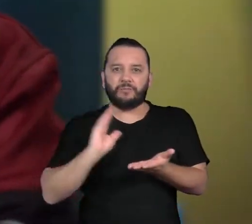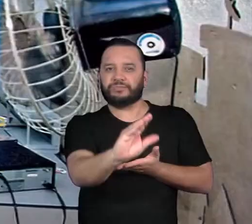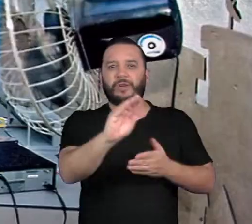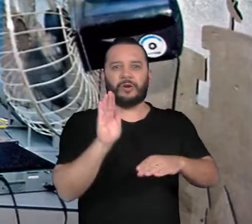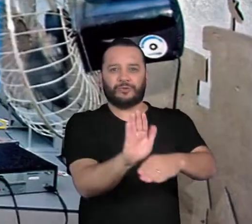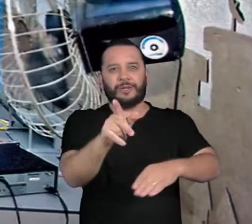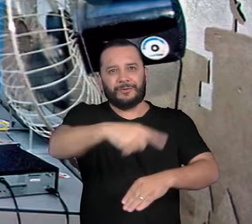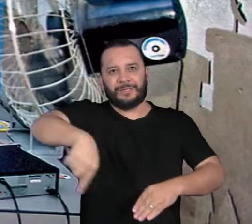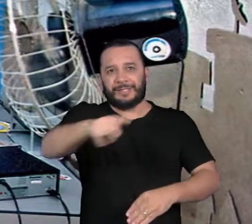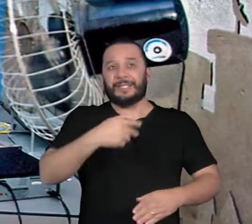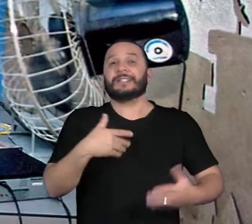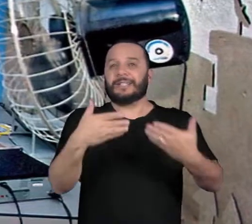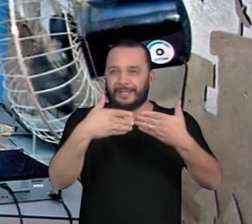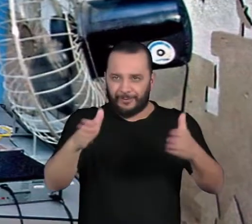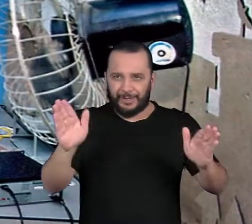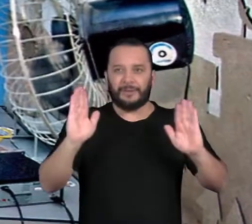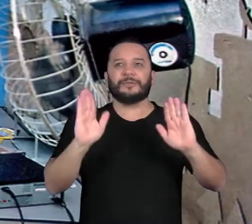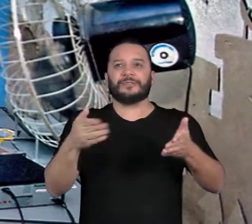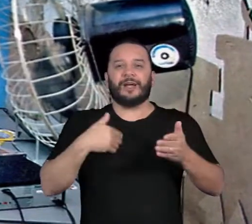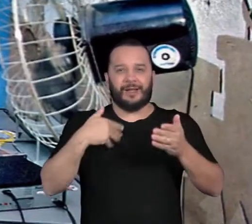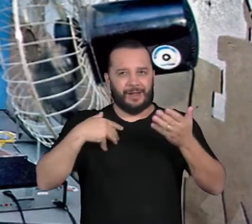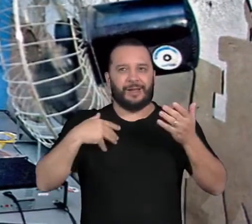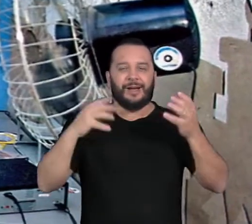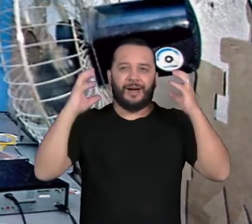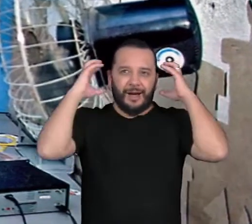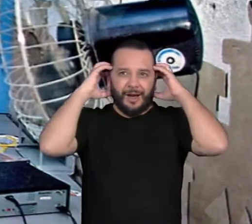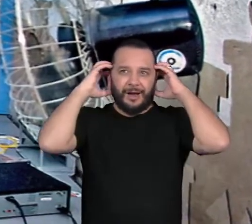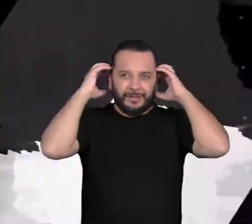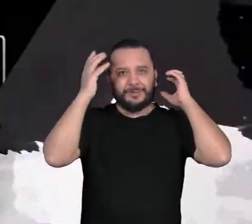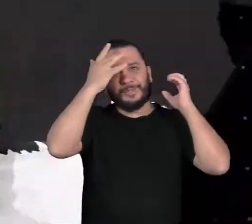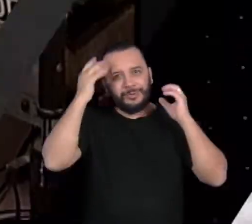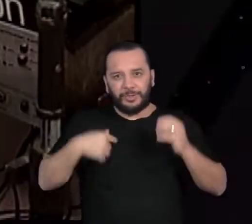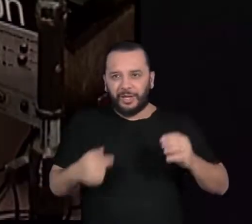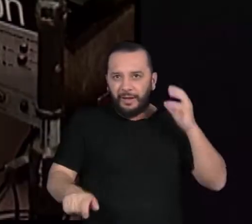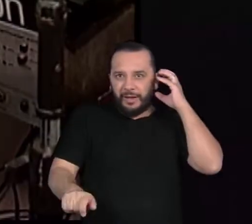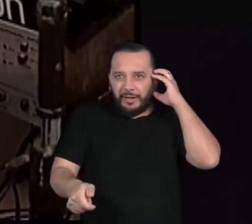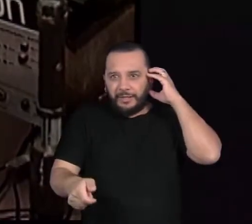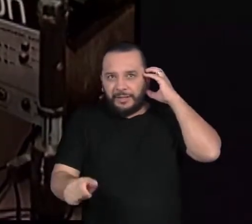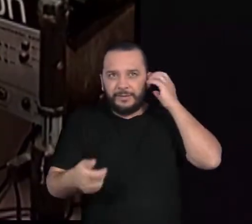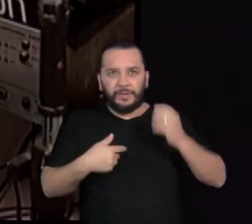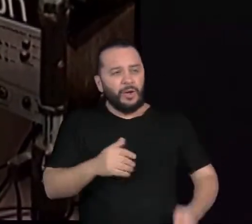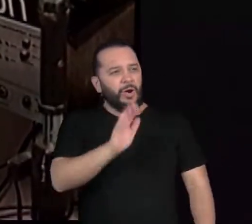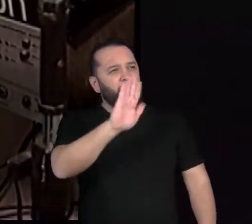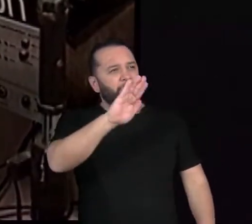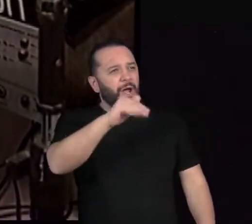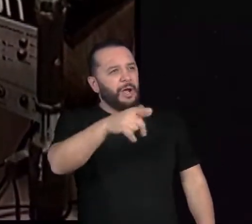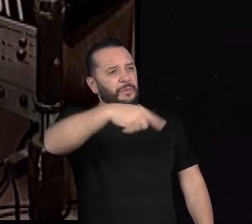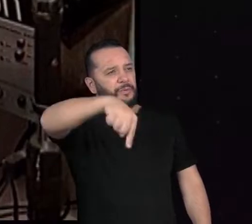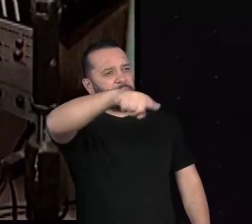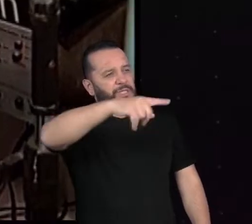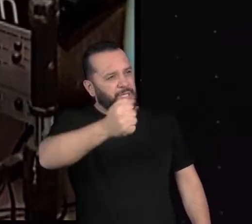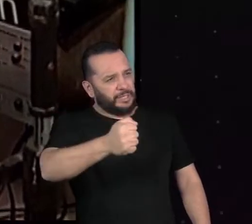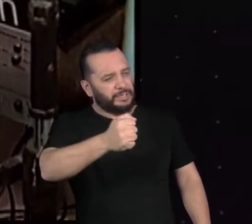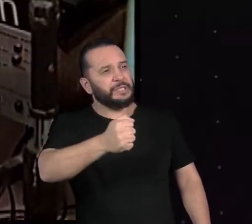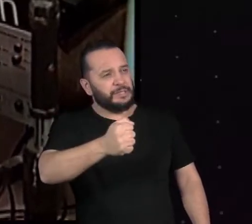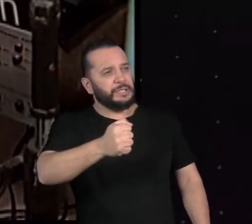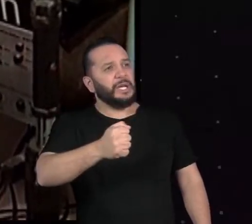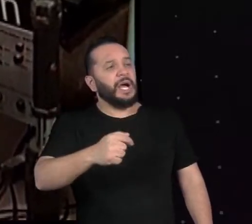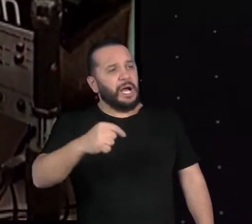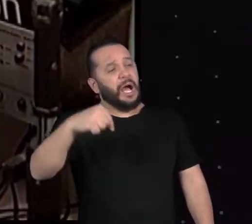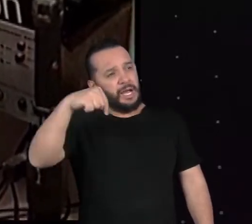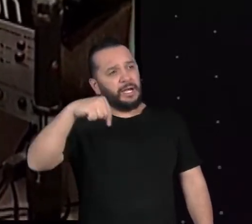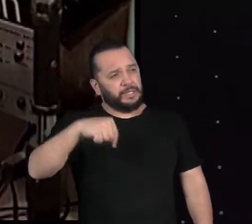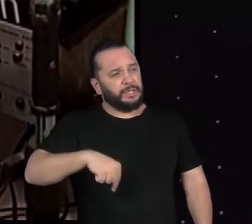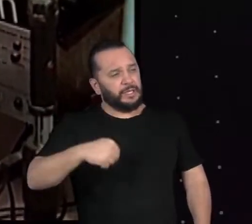a rádio, agora no sistema de DAI, para que as pessoas pudessem escutar a rádio. Vou lá para vocês aí, vindo diretamente dos rituais